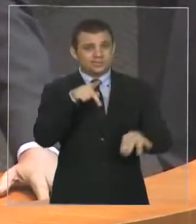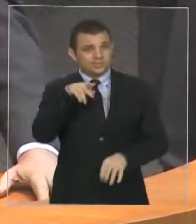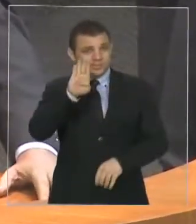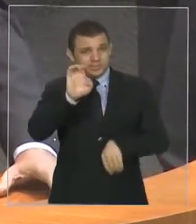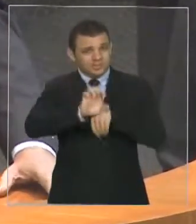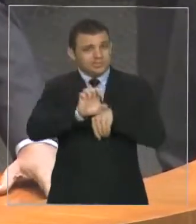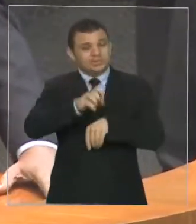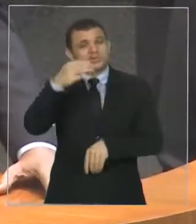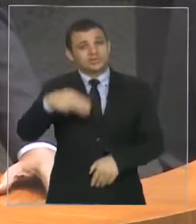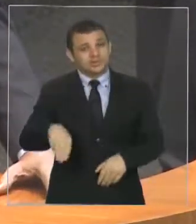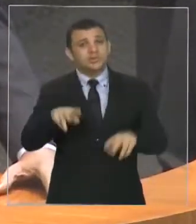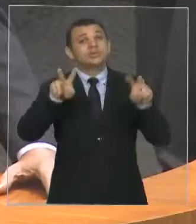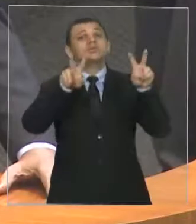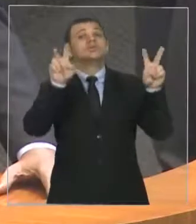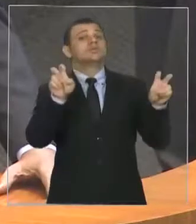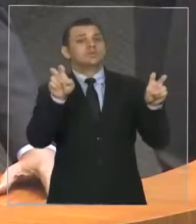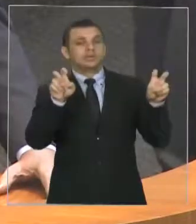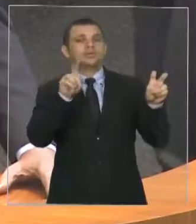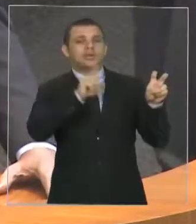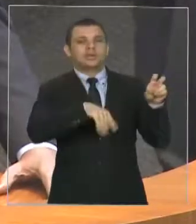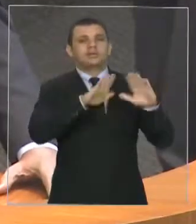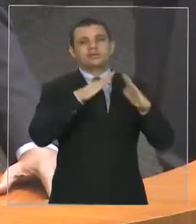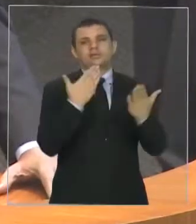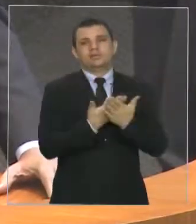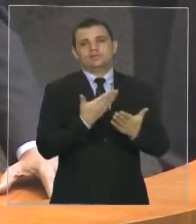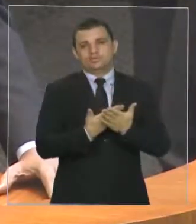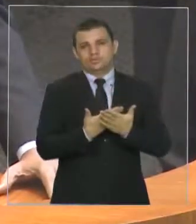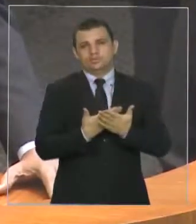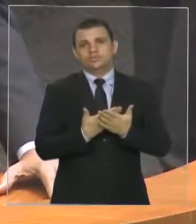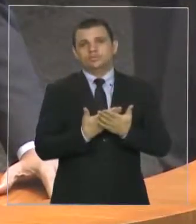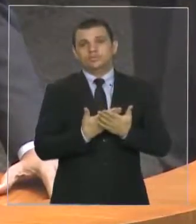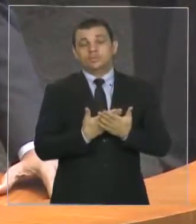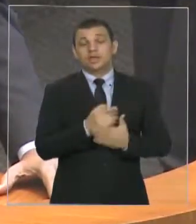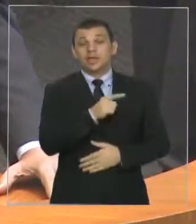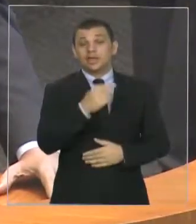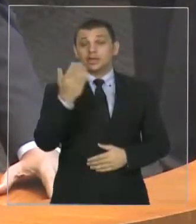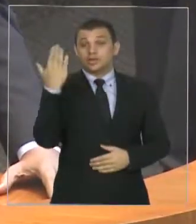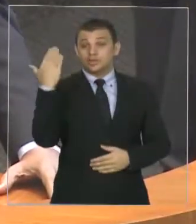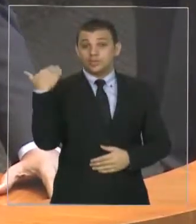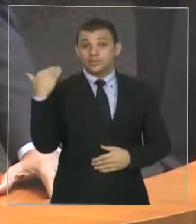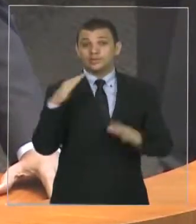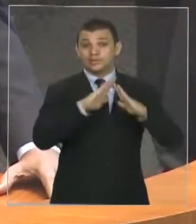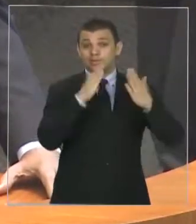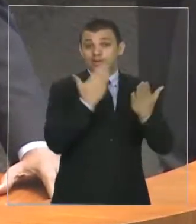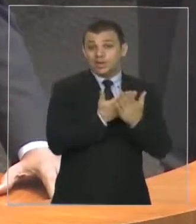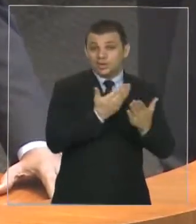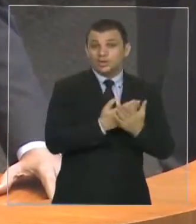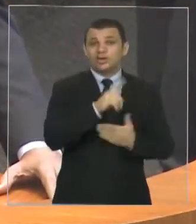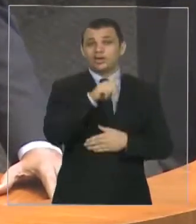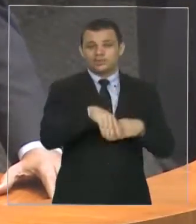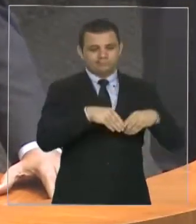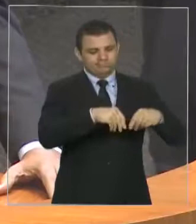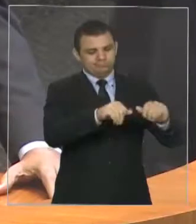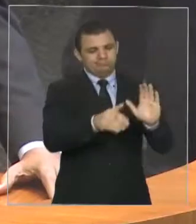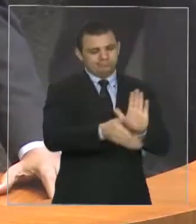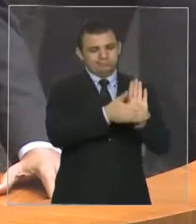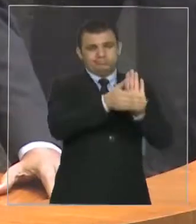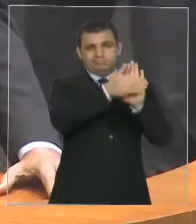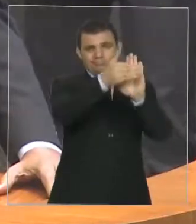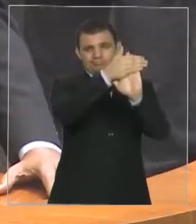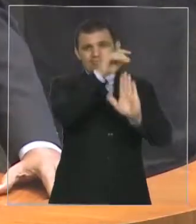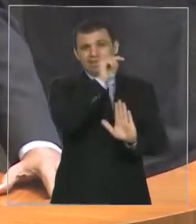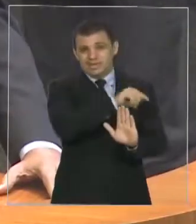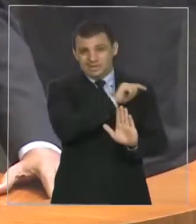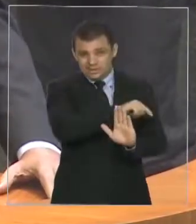no que diz respeito a essas escolas que substituem as antigas, históricas,